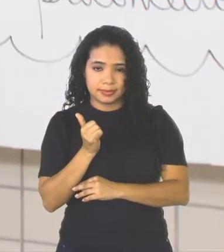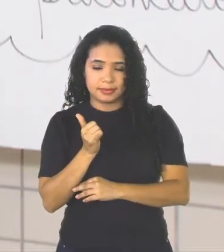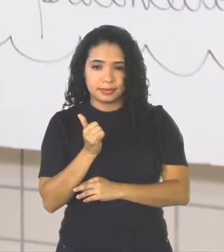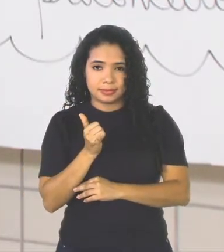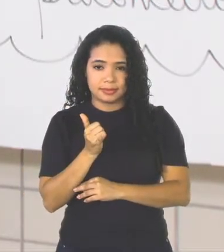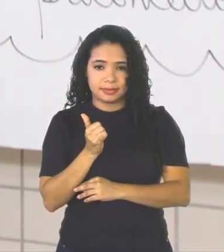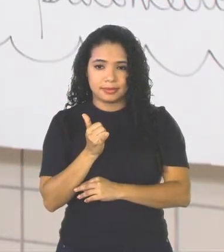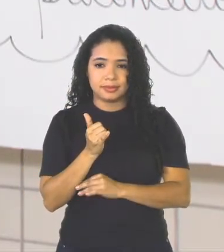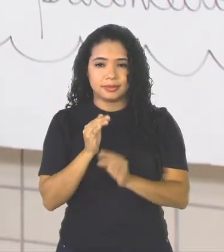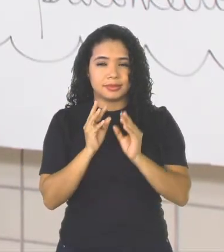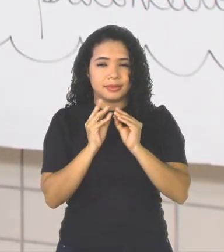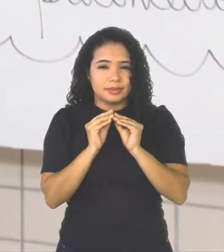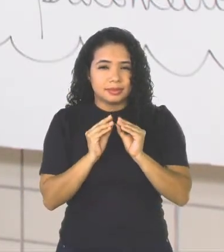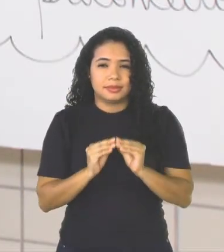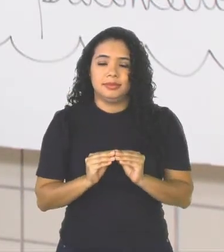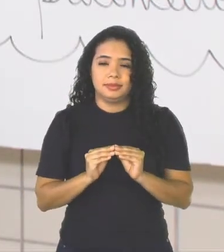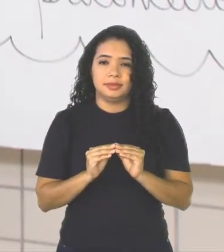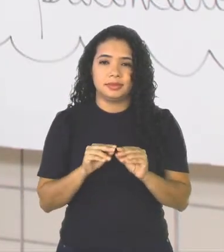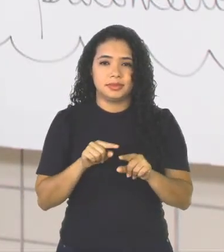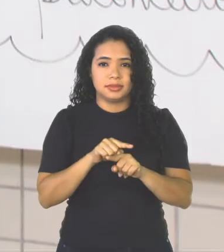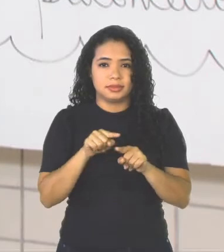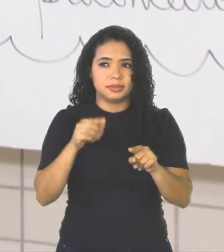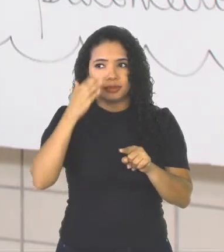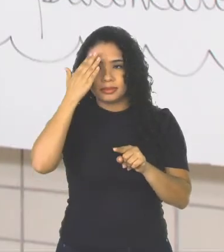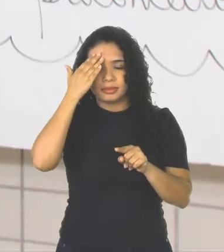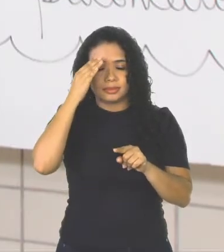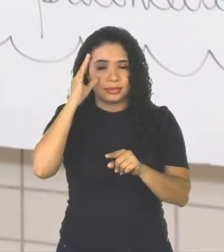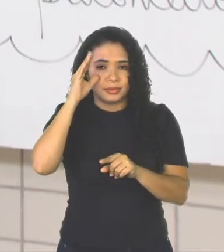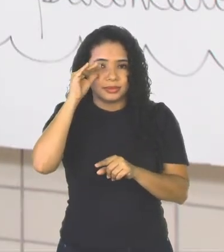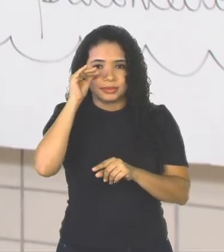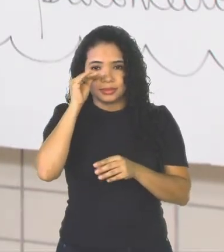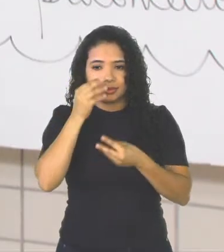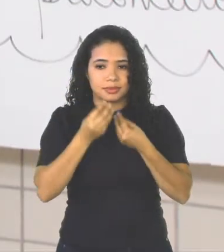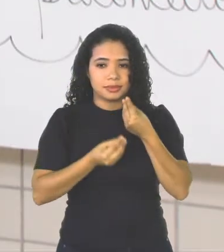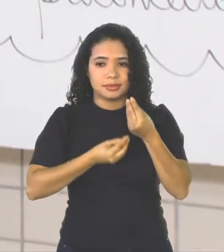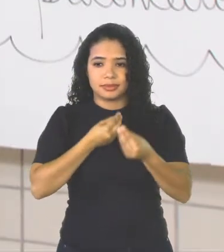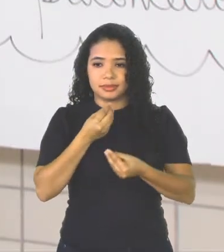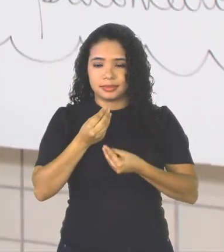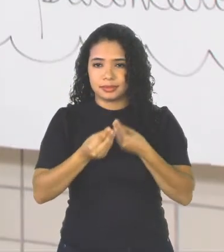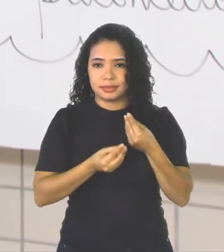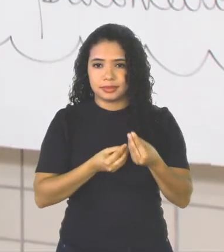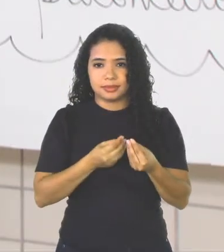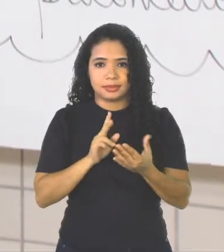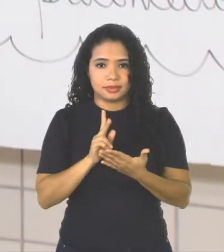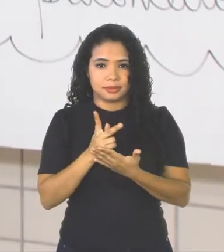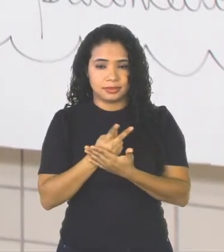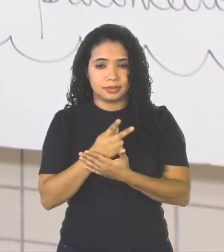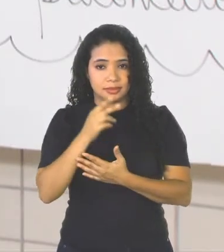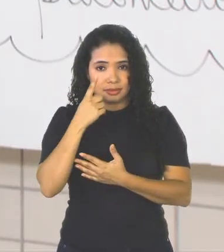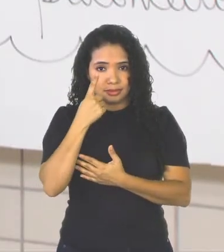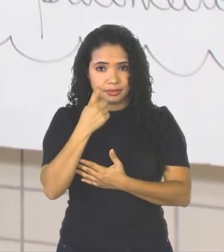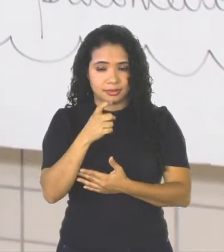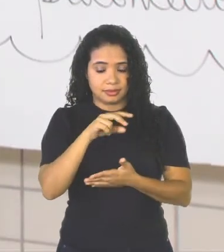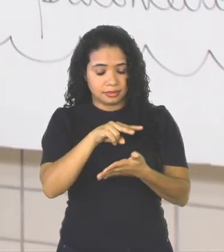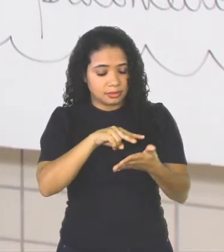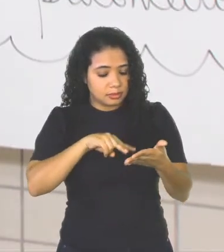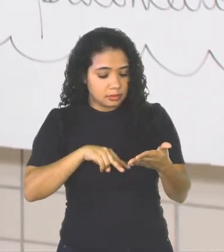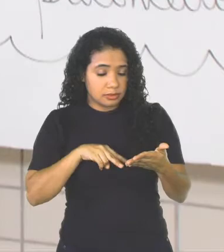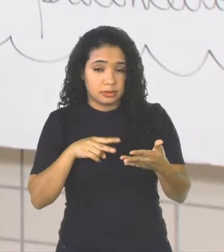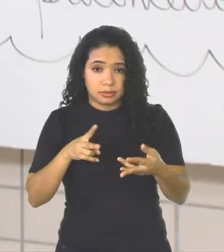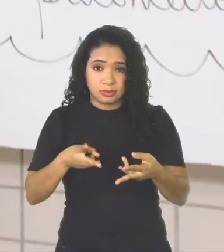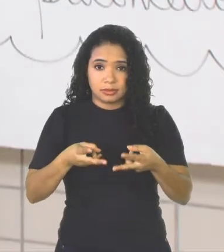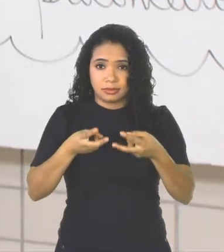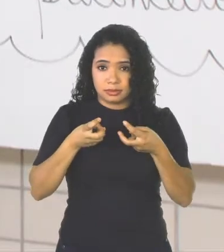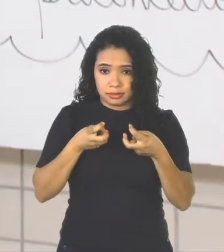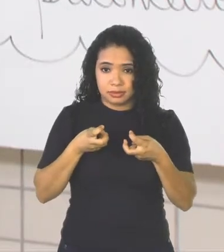bem pouquinho mesmo, é só para vocês ficarem bem curiosos, né, e se interessarem pela leitura. Vocês já percebam que o